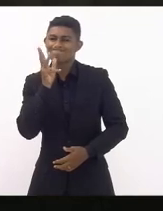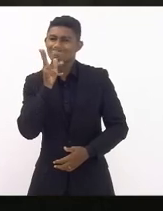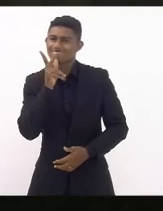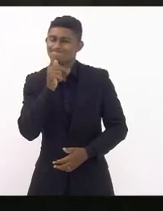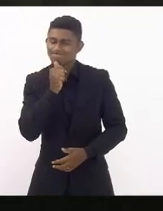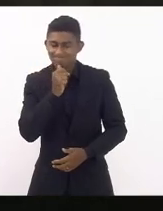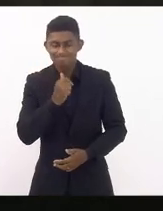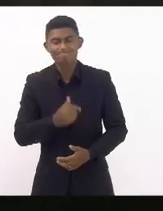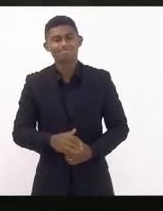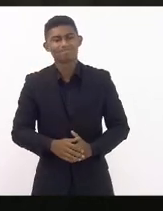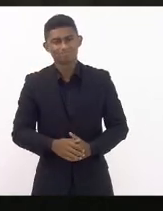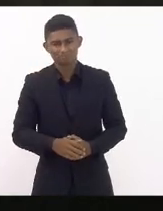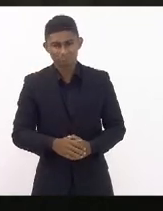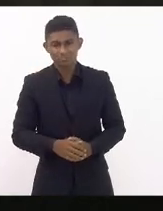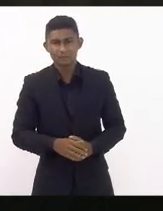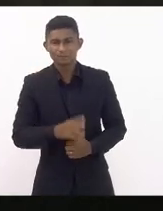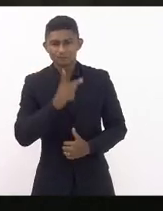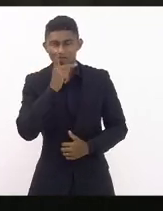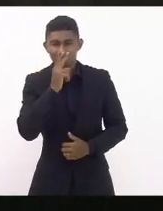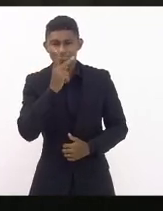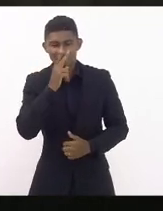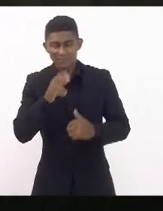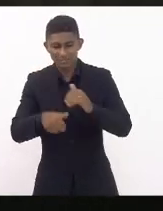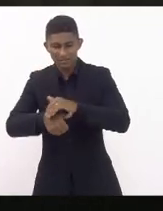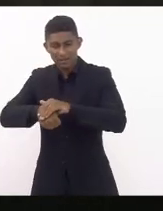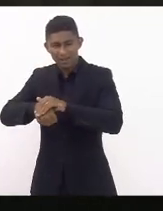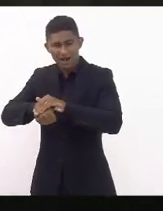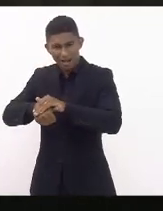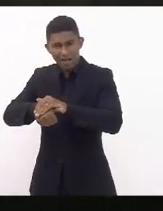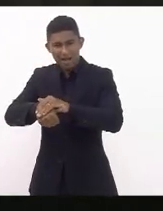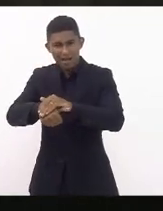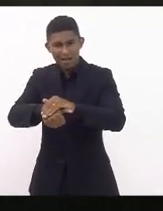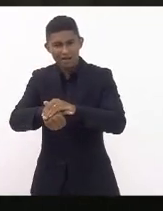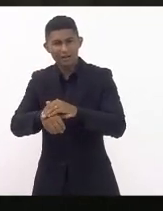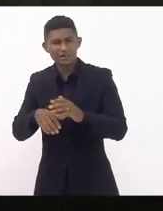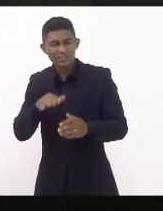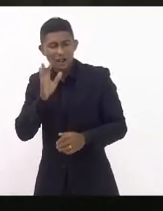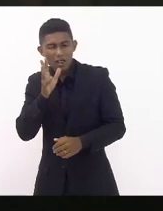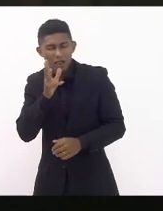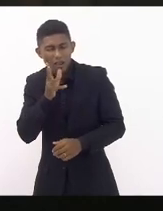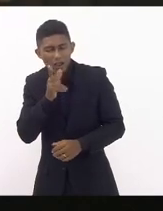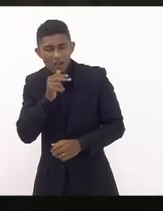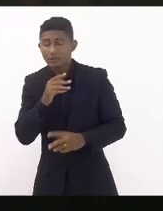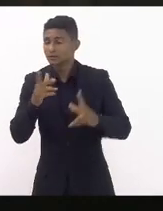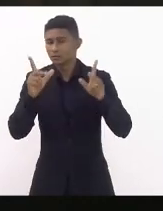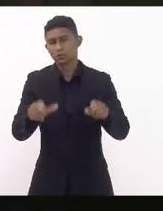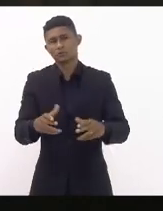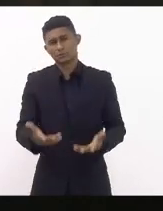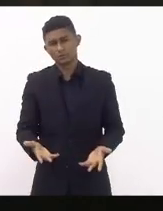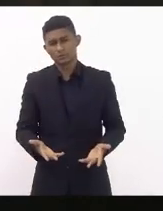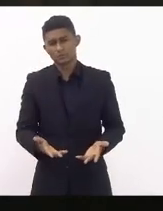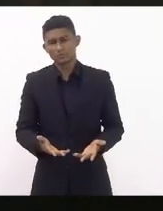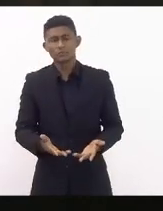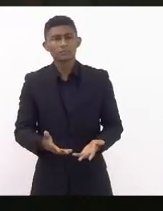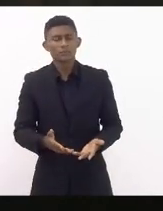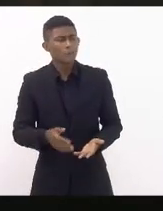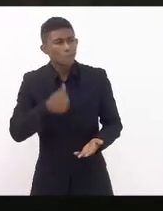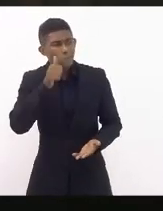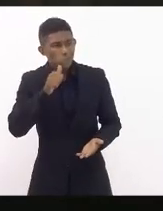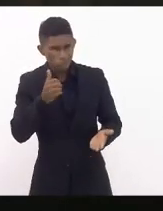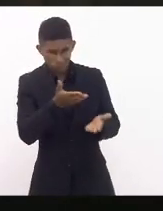passos de tartaruga, né? E quando é para beneficiar as